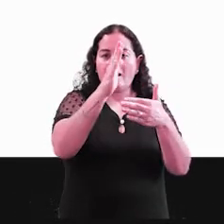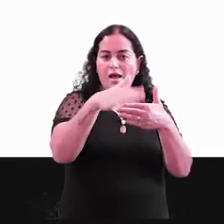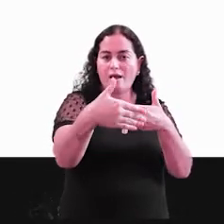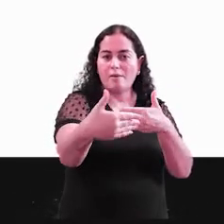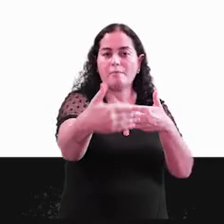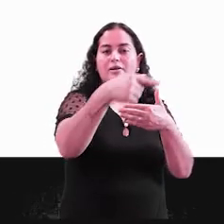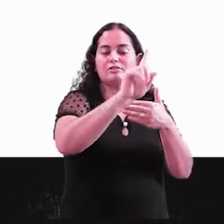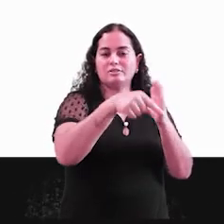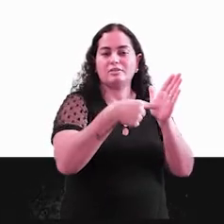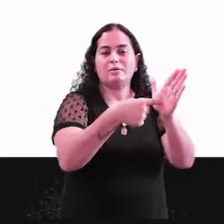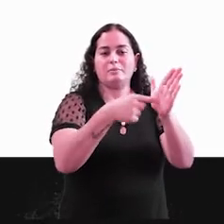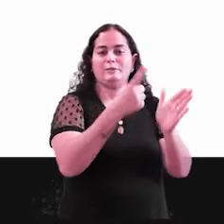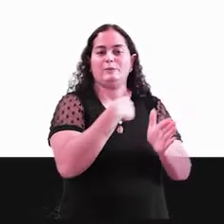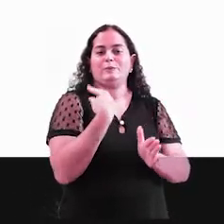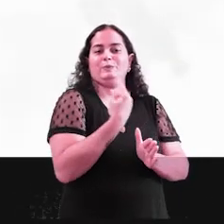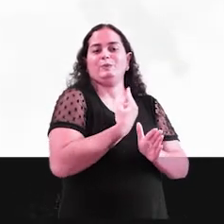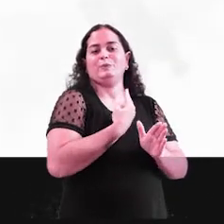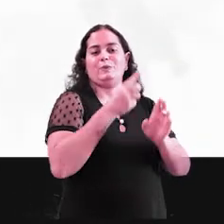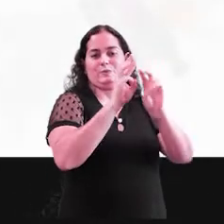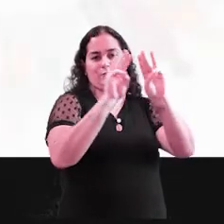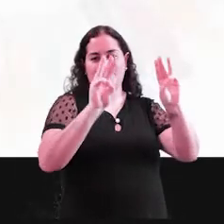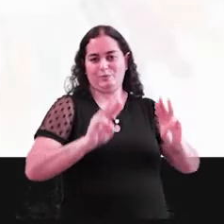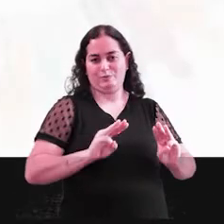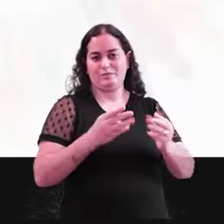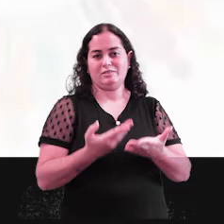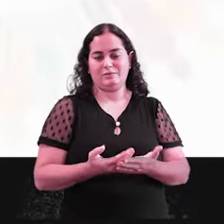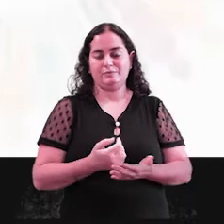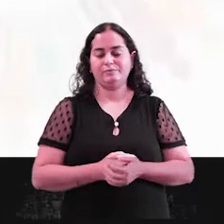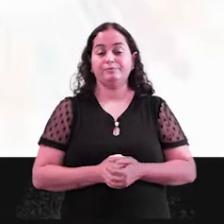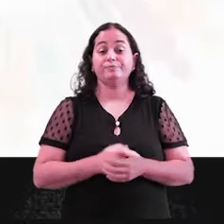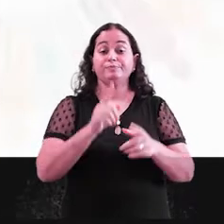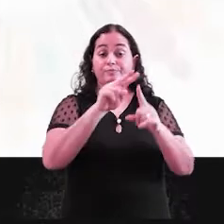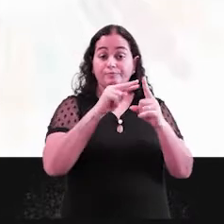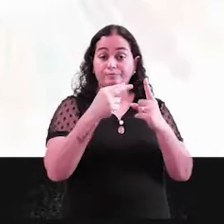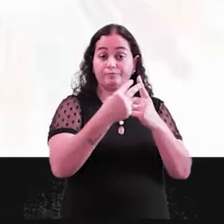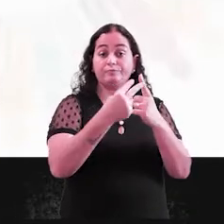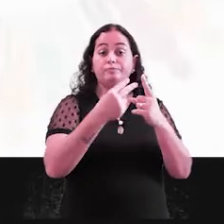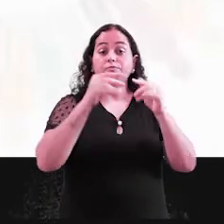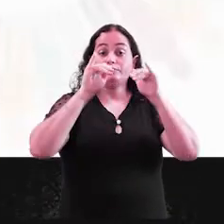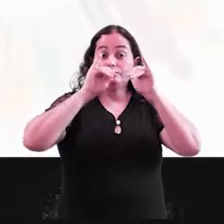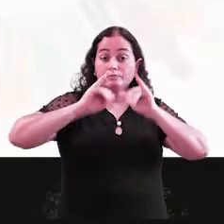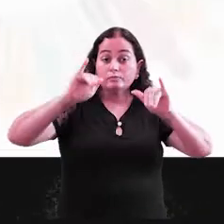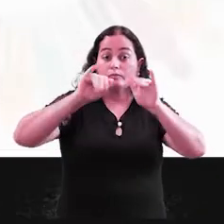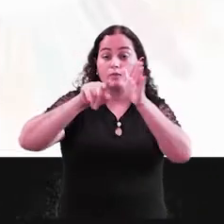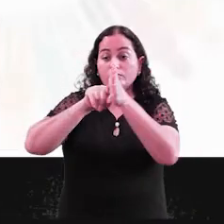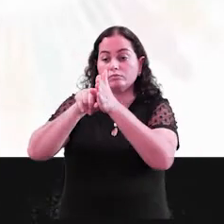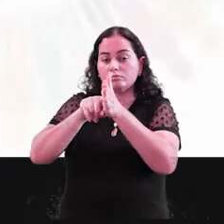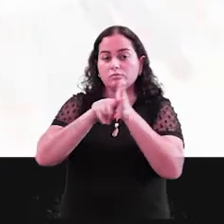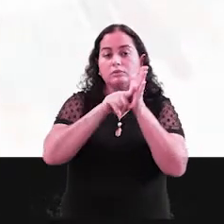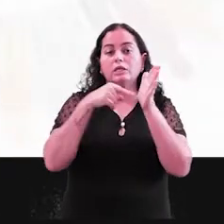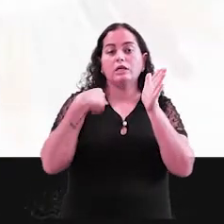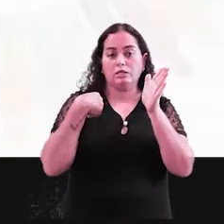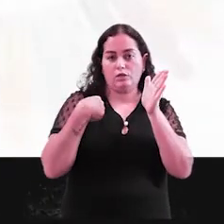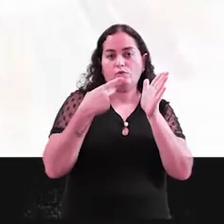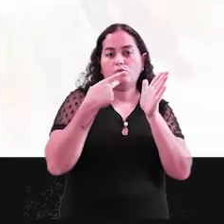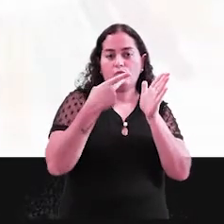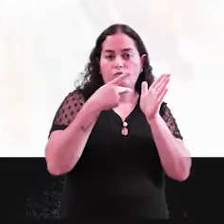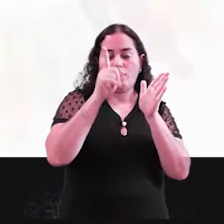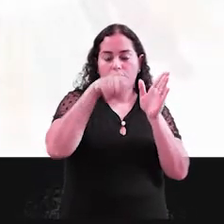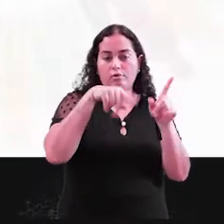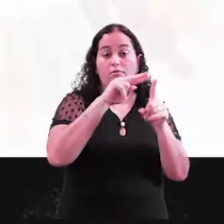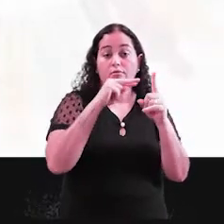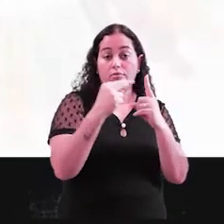dessa exposição e do nosso patrimônio. A perspectiva de divulgação científica que eu vou colocar,